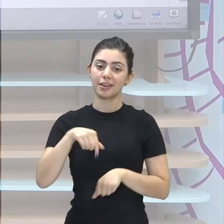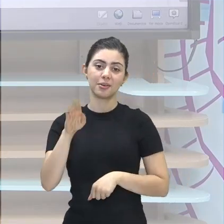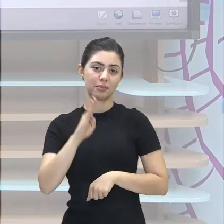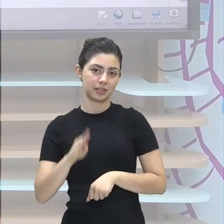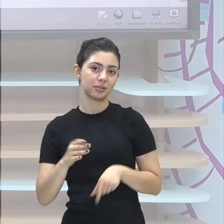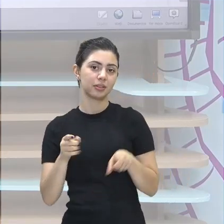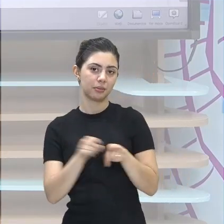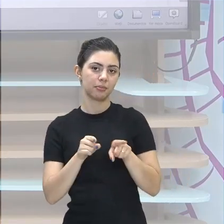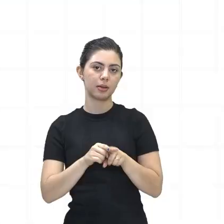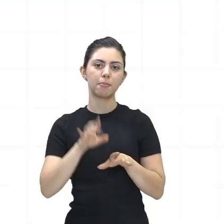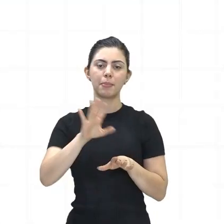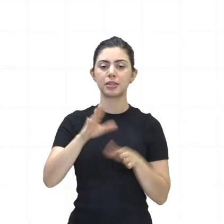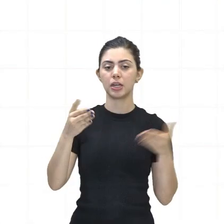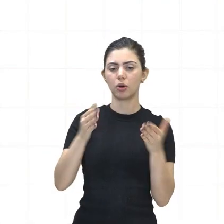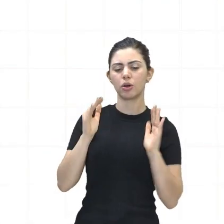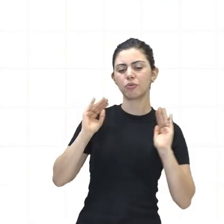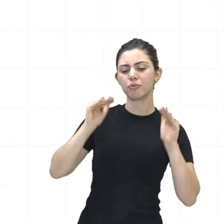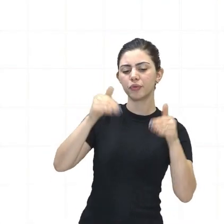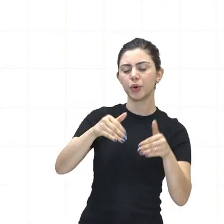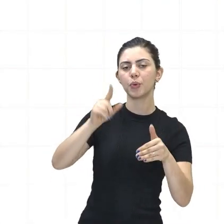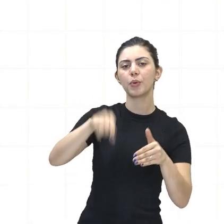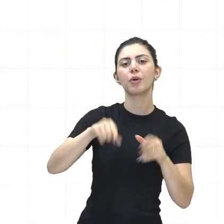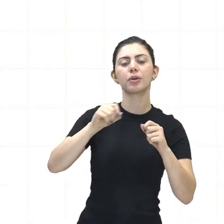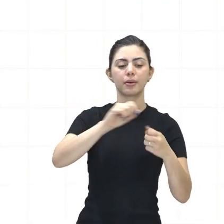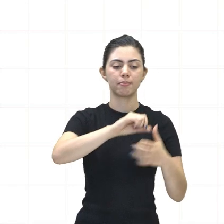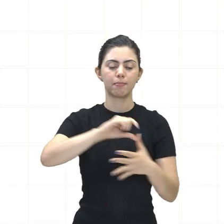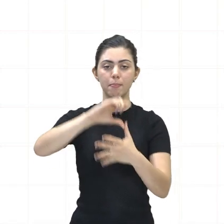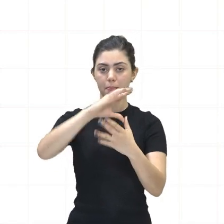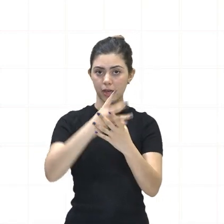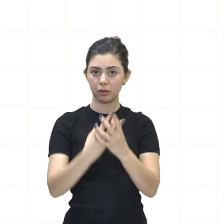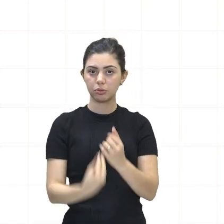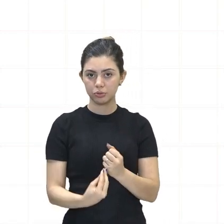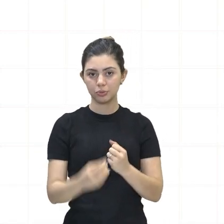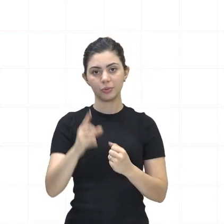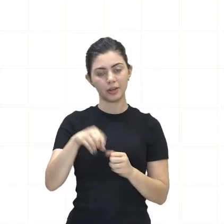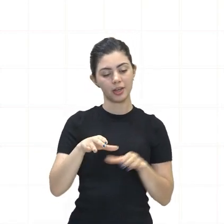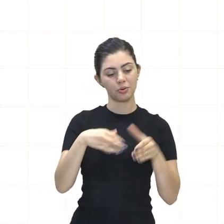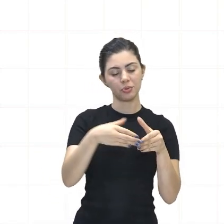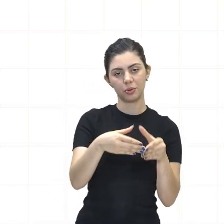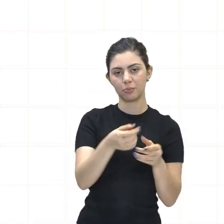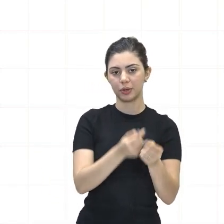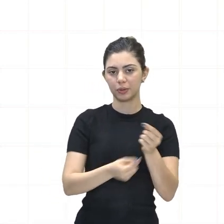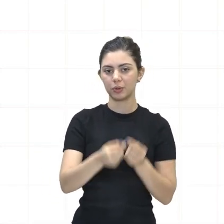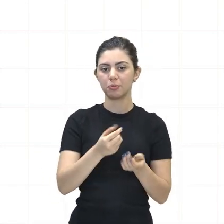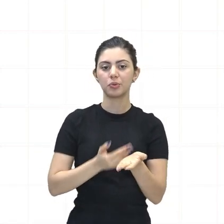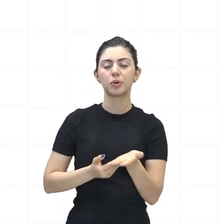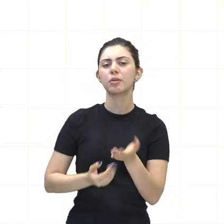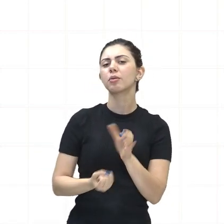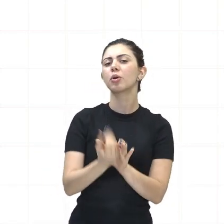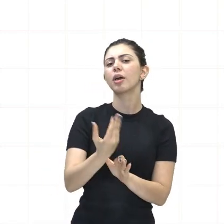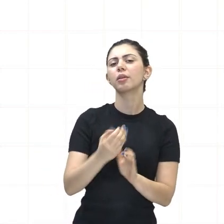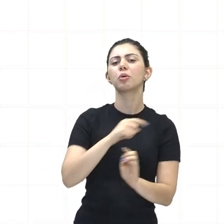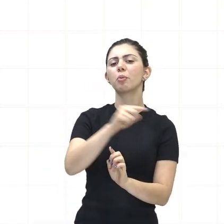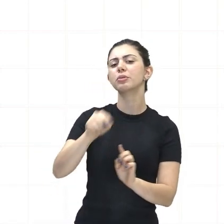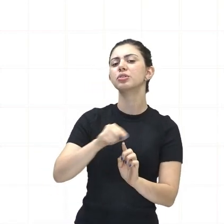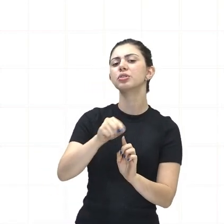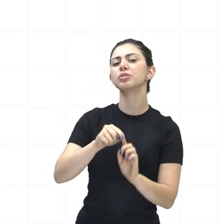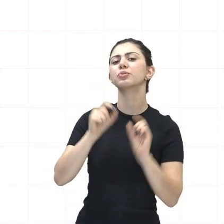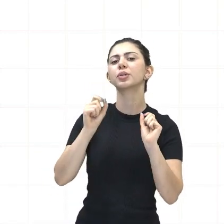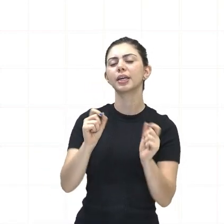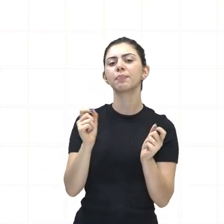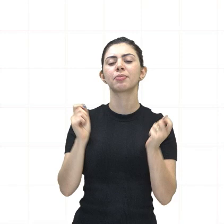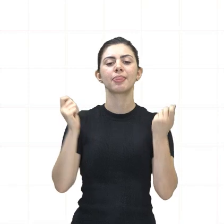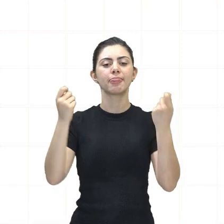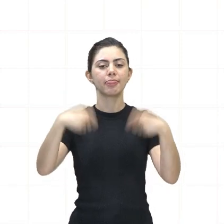o Mercosul, que a gente vai relembrar agora aí. O Mercosul é um bloco econômico que foi criado para promover a integração